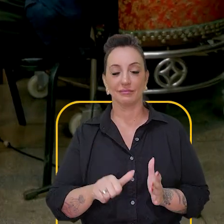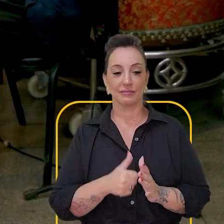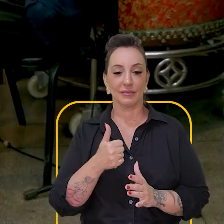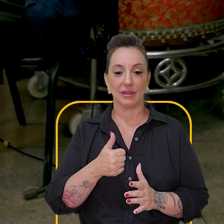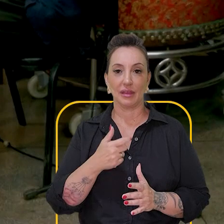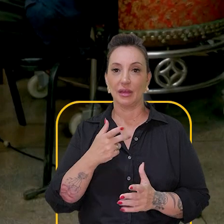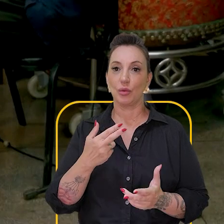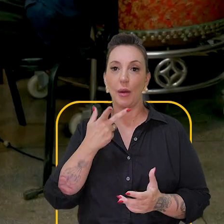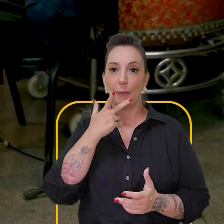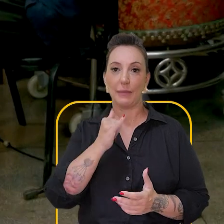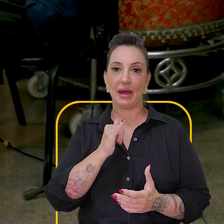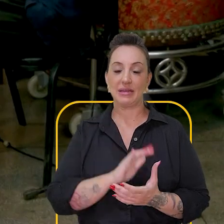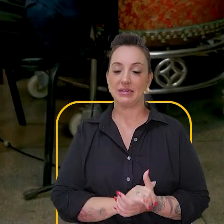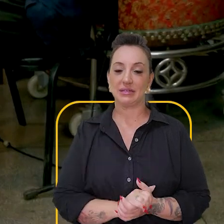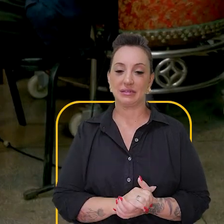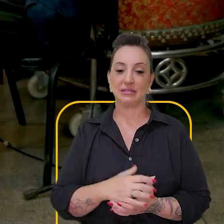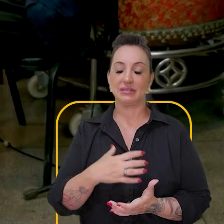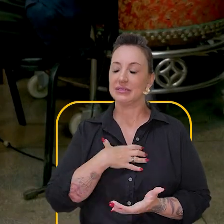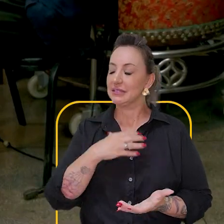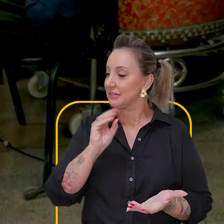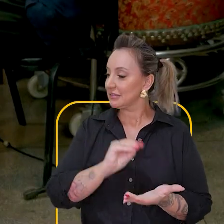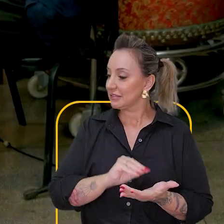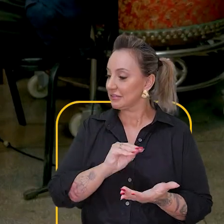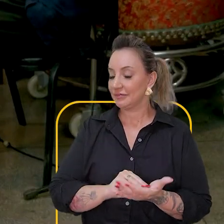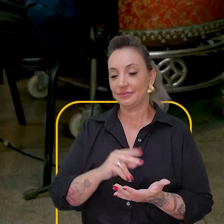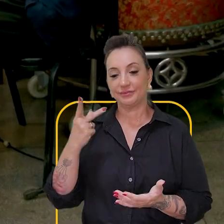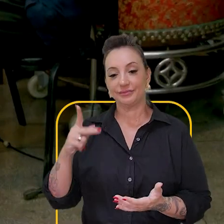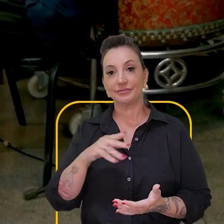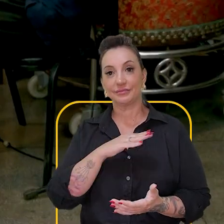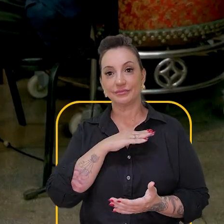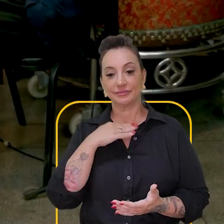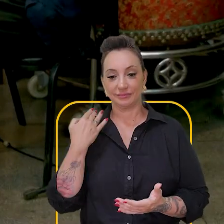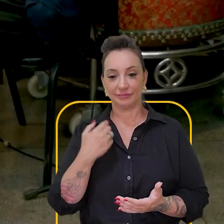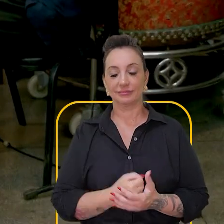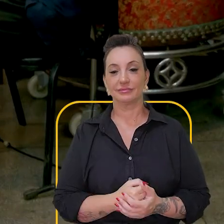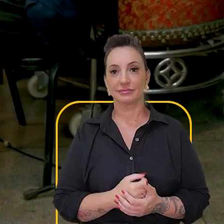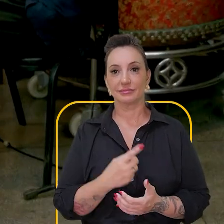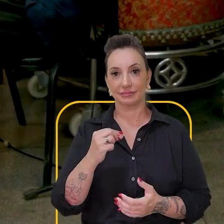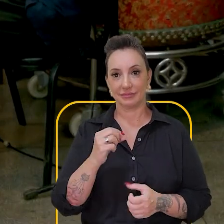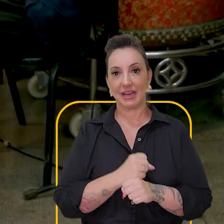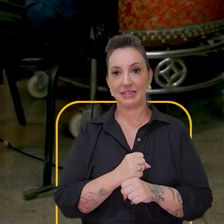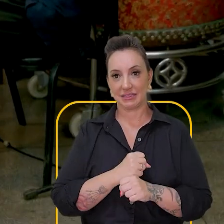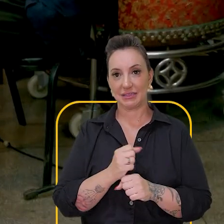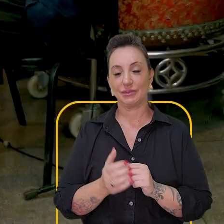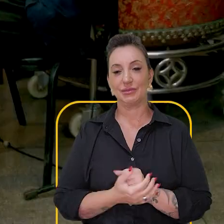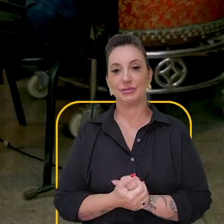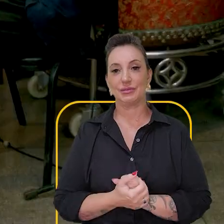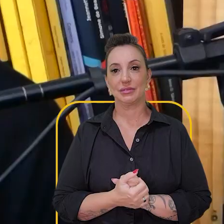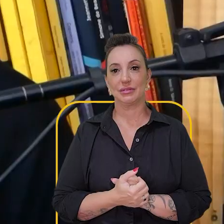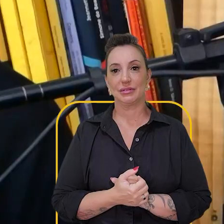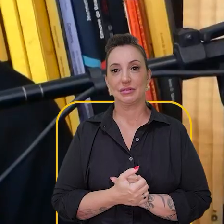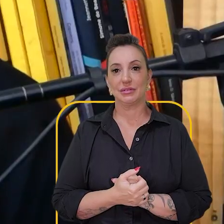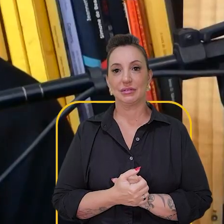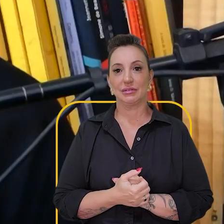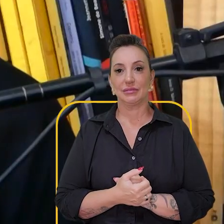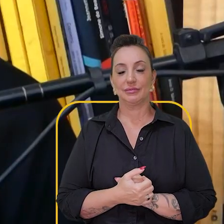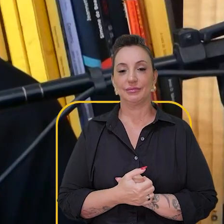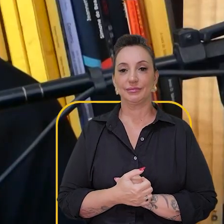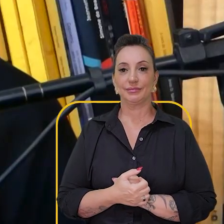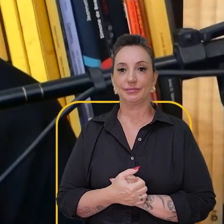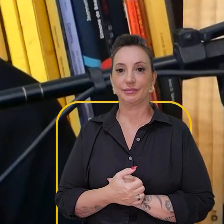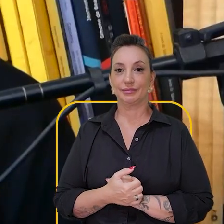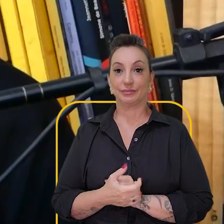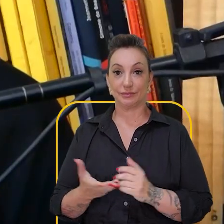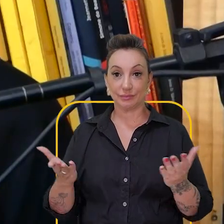anos então assim eh Hoje eu não tô ensinando mais Shin nor Tô ensinando só wi1